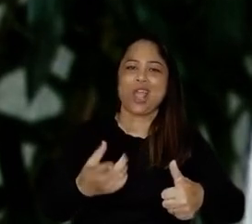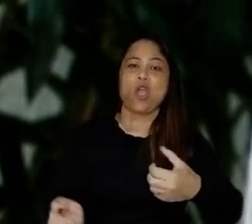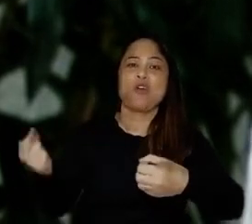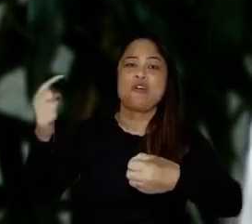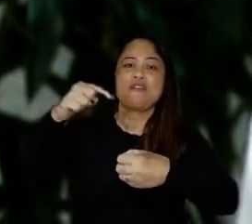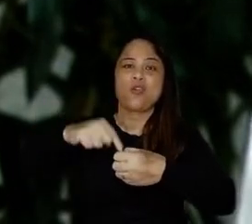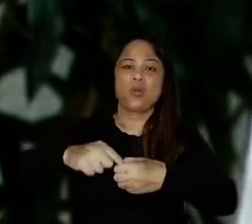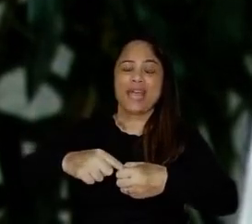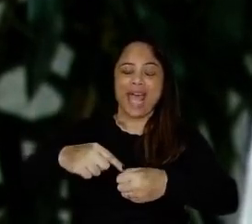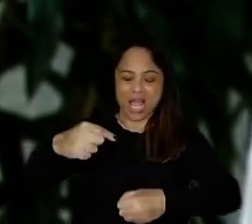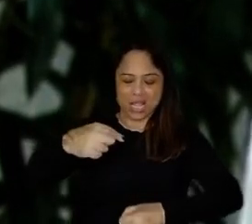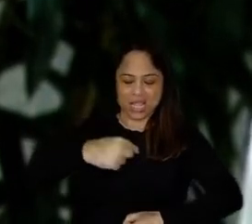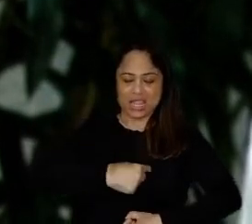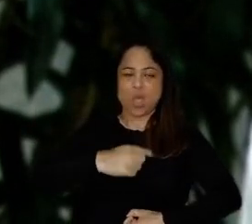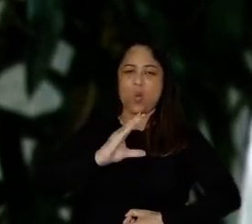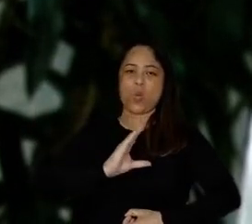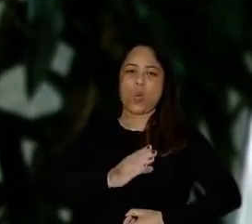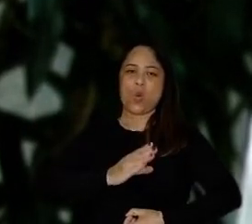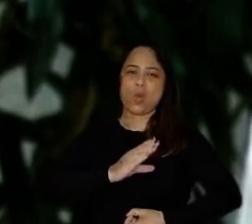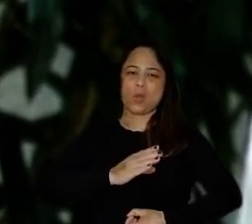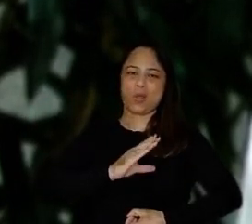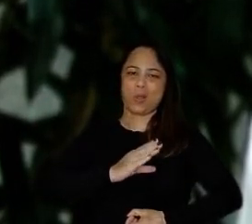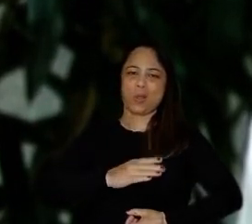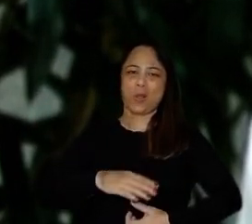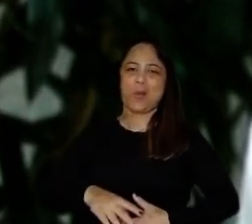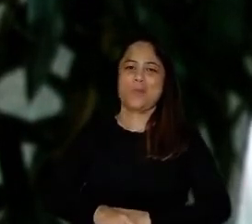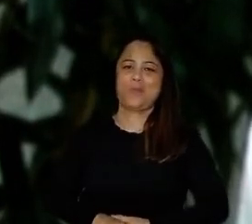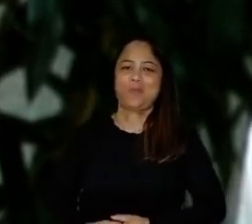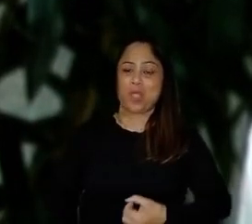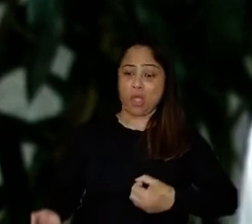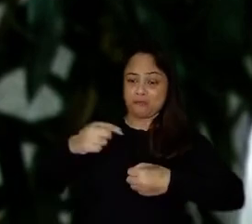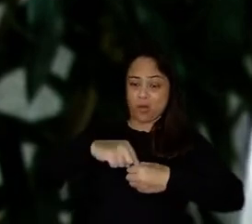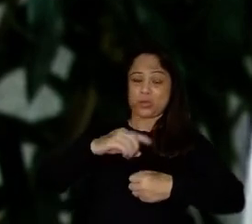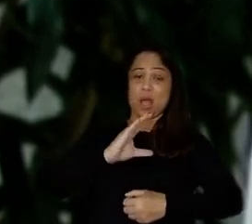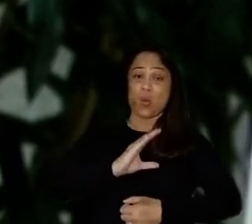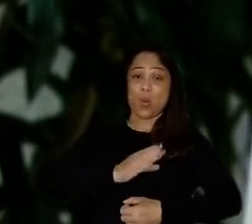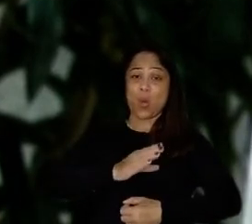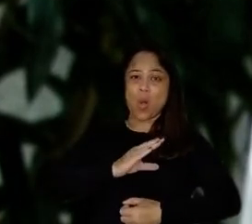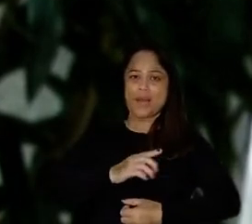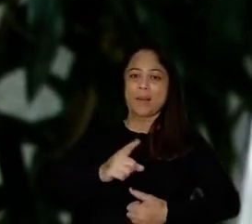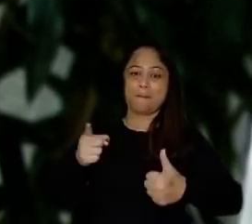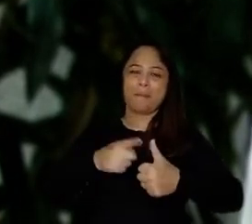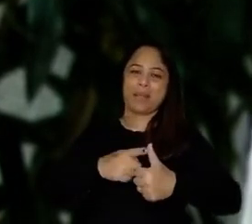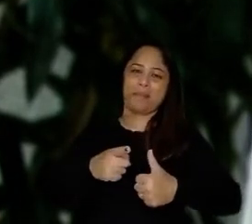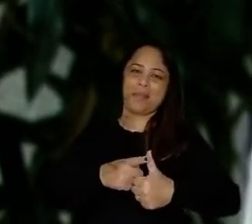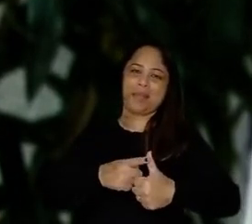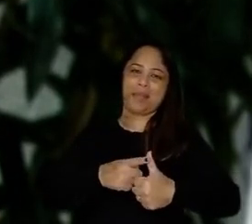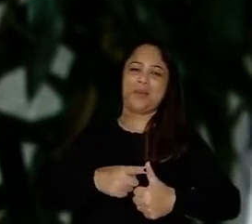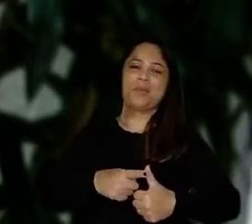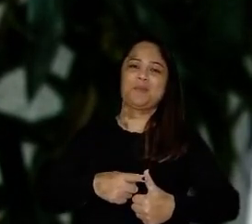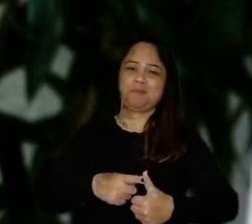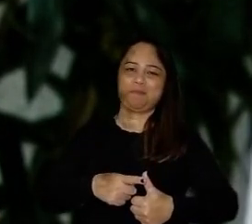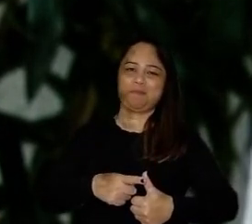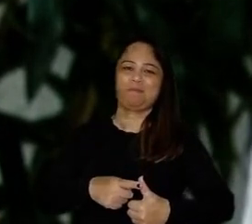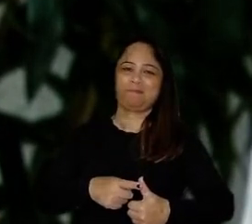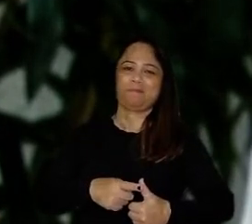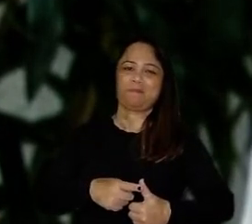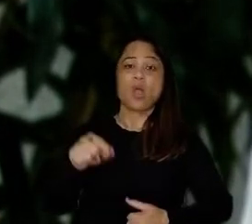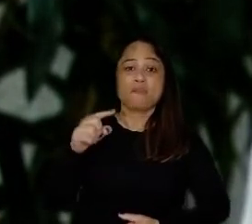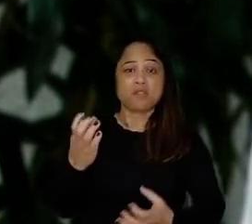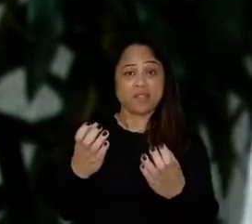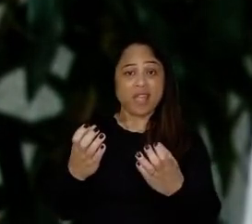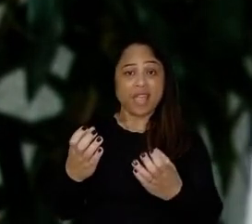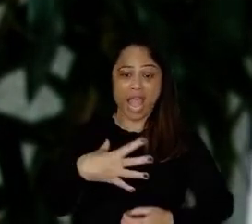casa dentro de você, voltar para casa parede, é só a conclusão. Antes de querer que o seu